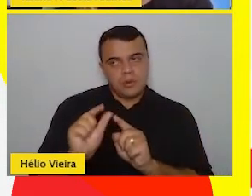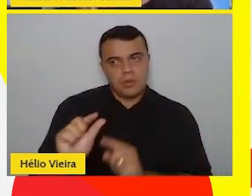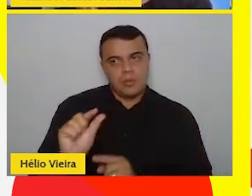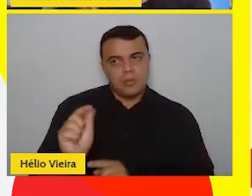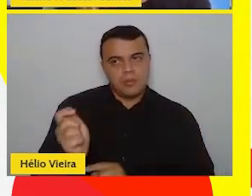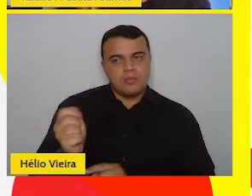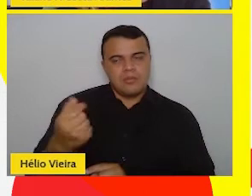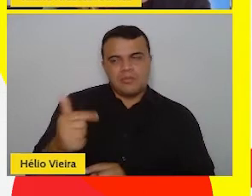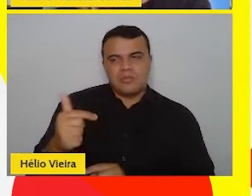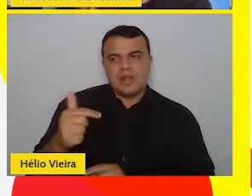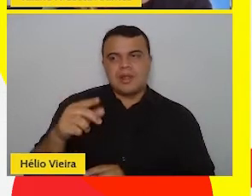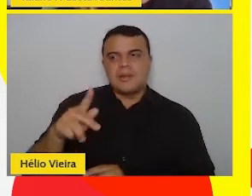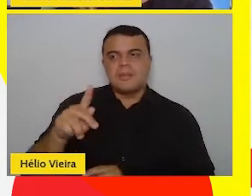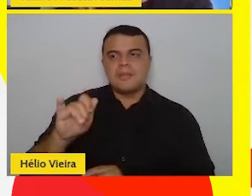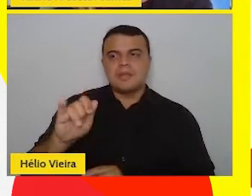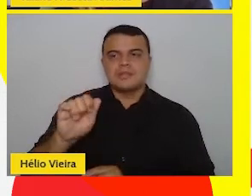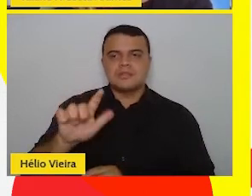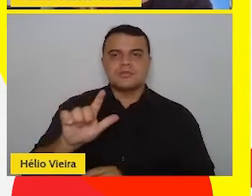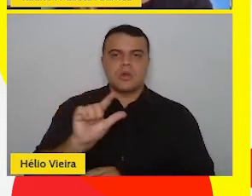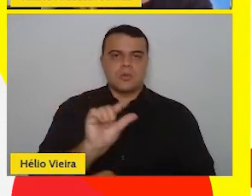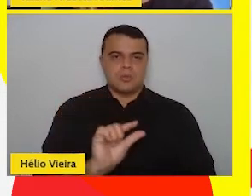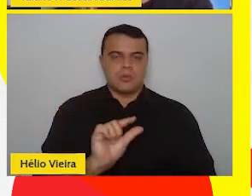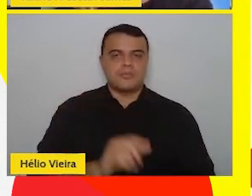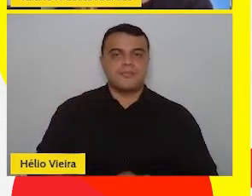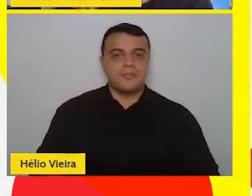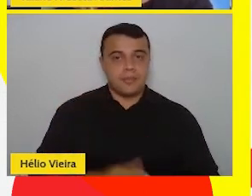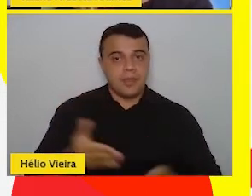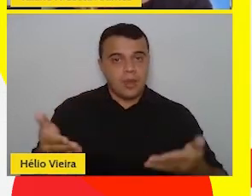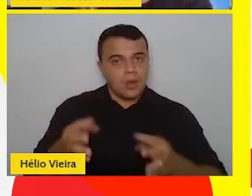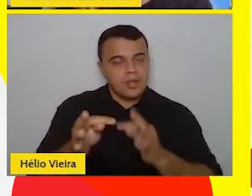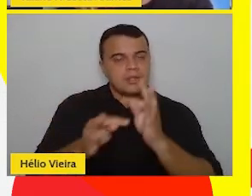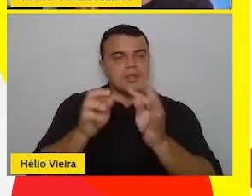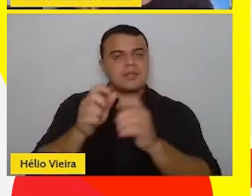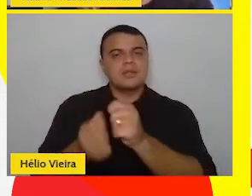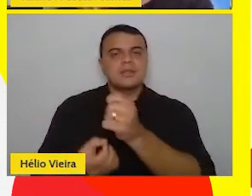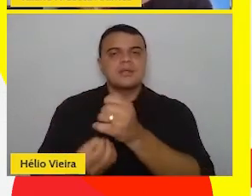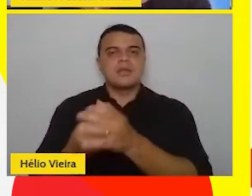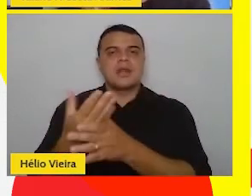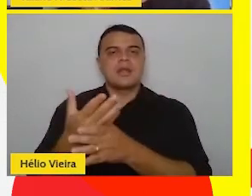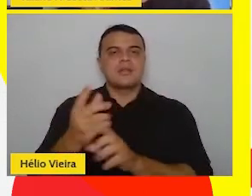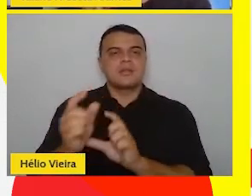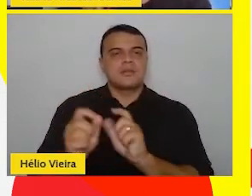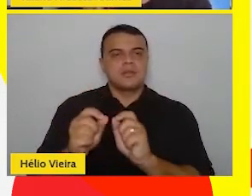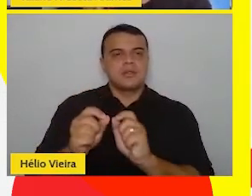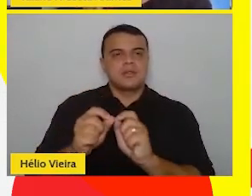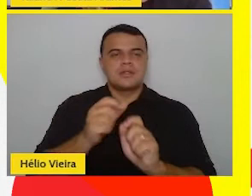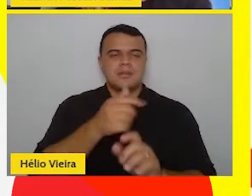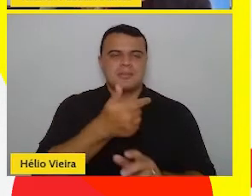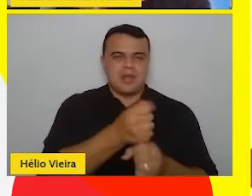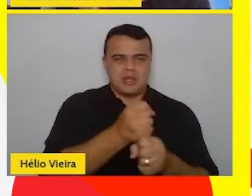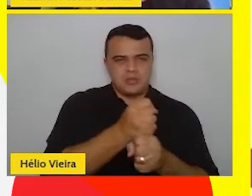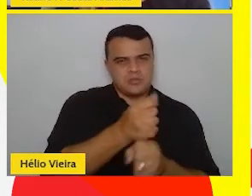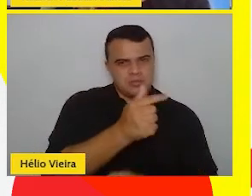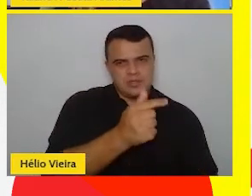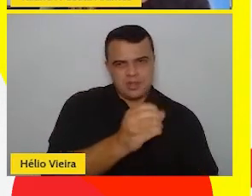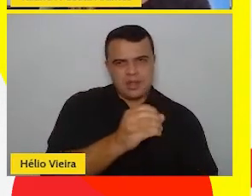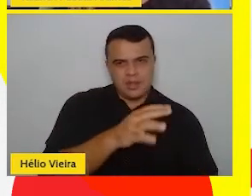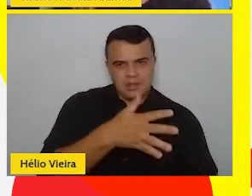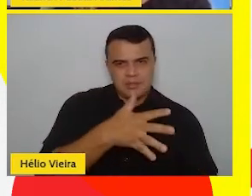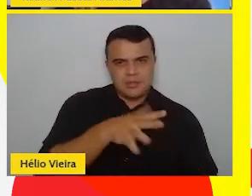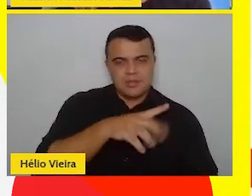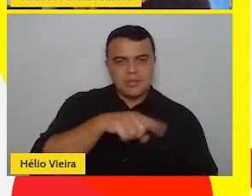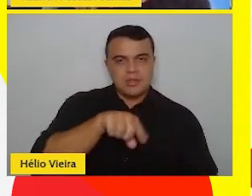pouca quantidade dos pixels. E essa técnica foi criada na década de 70, mas ela